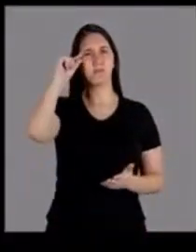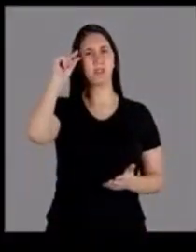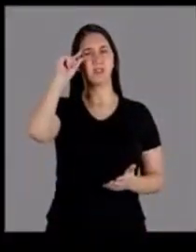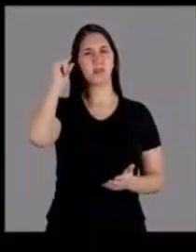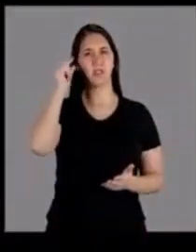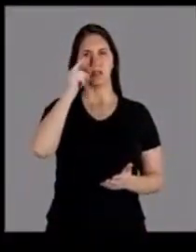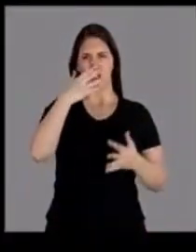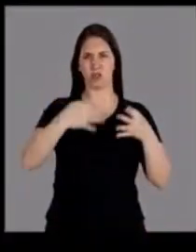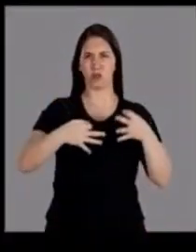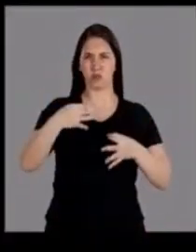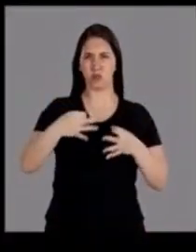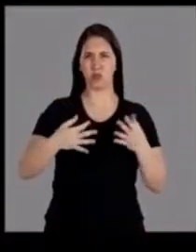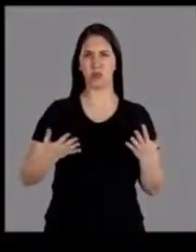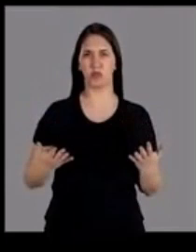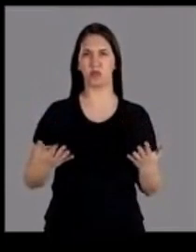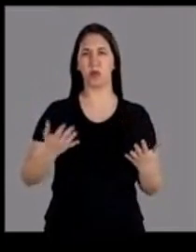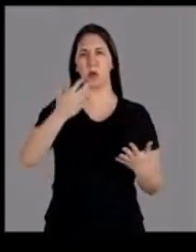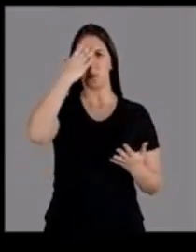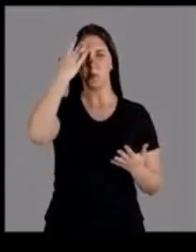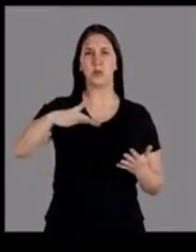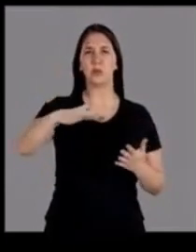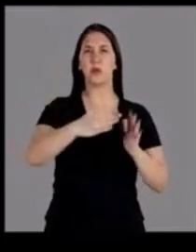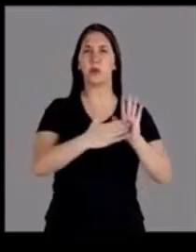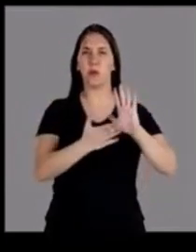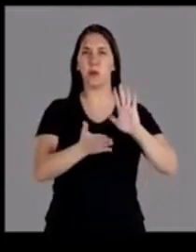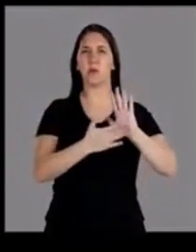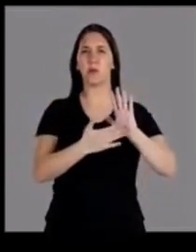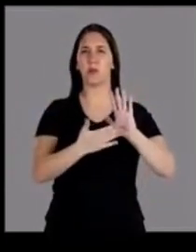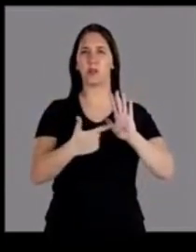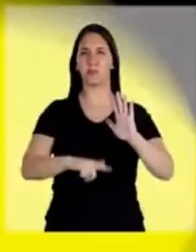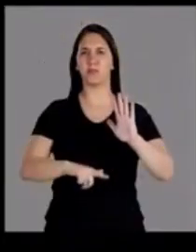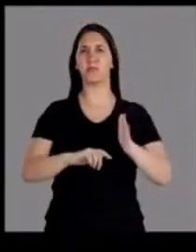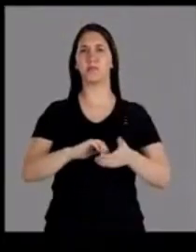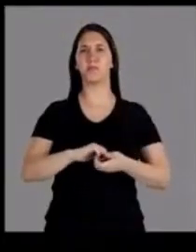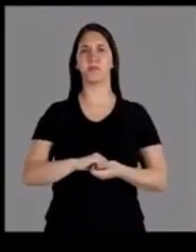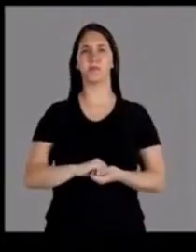Candidato Márcio França, você acha justo cobrar mais imposto da população?